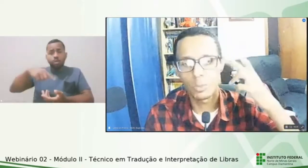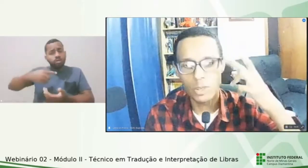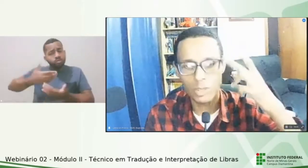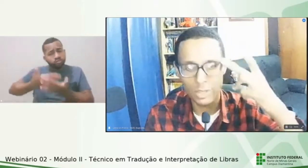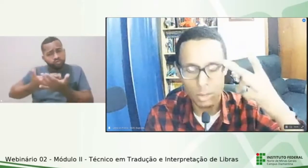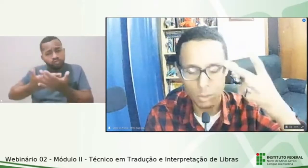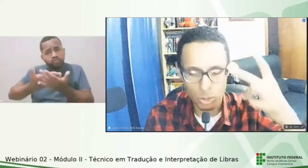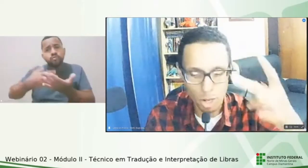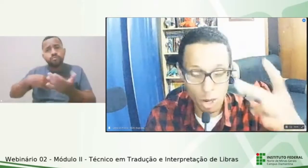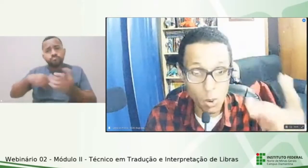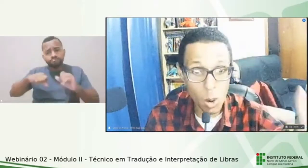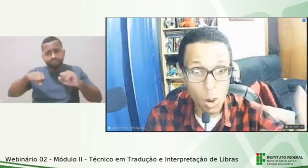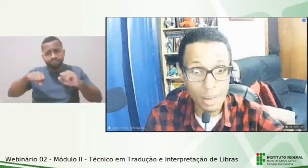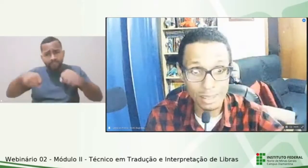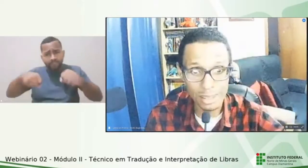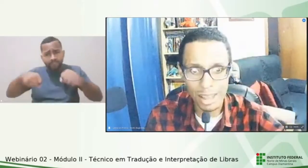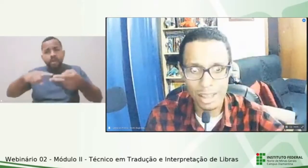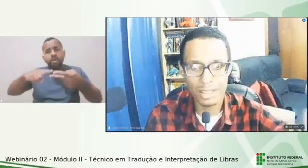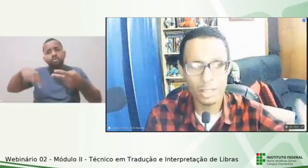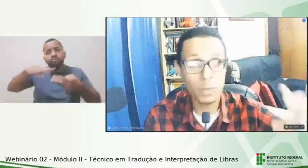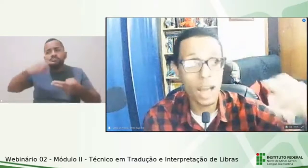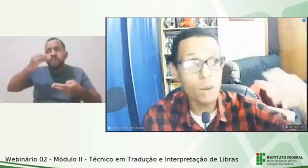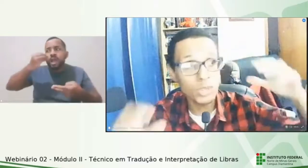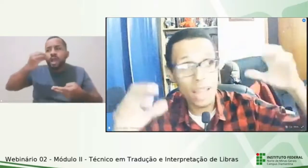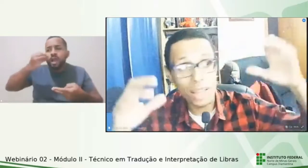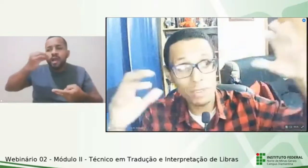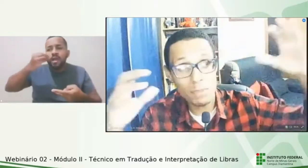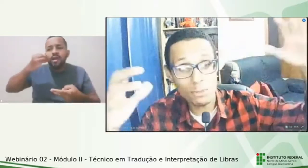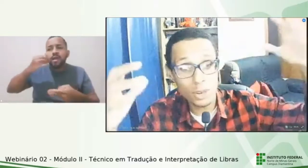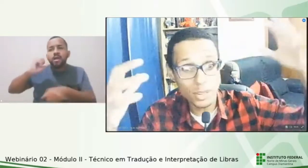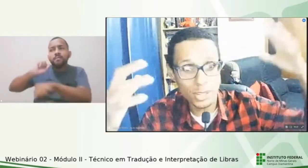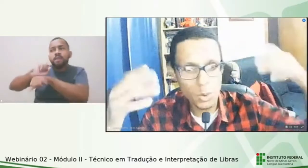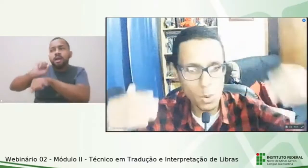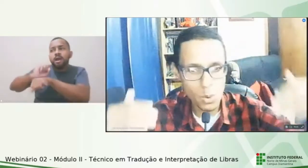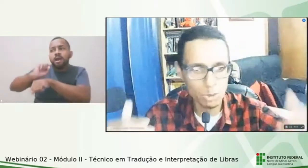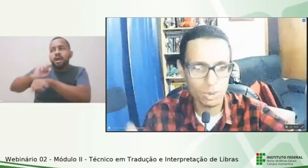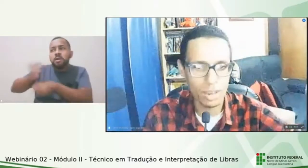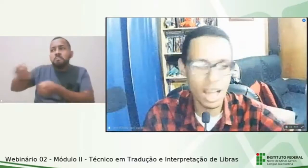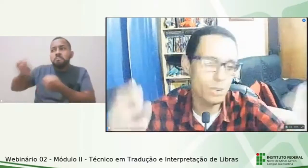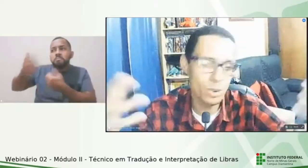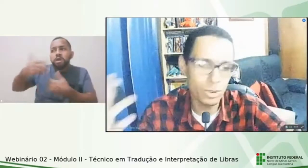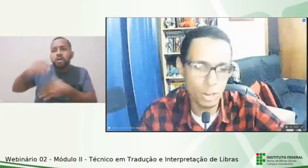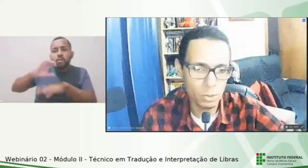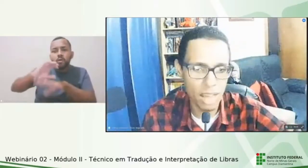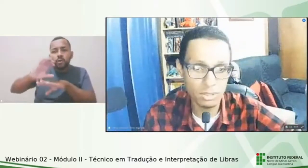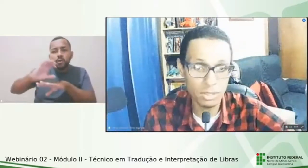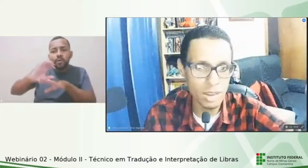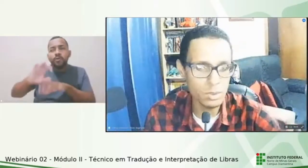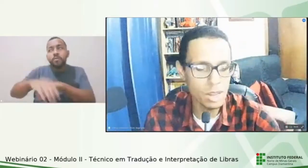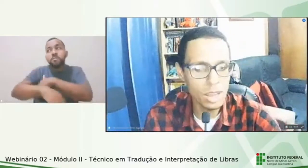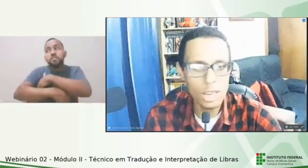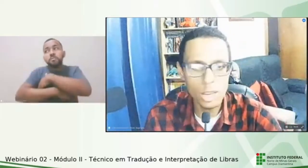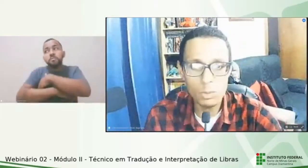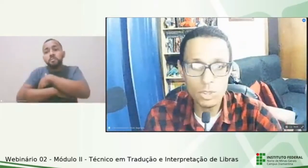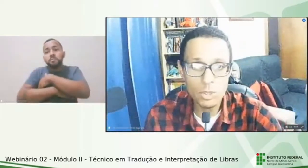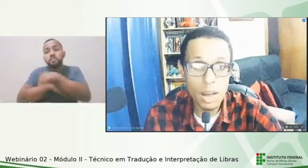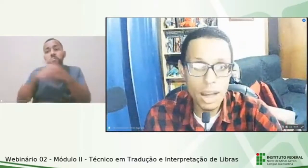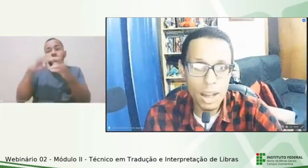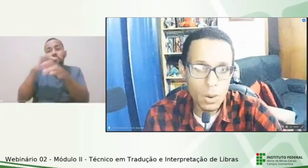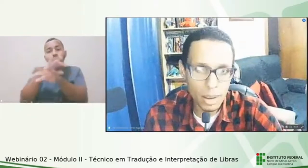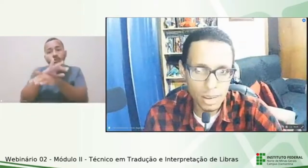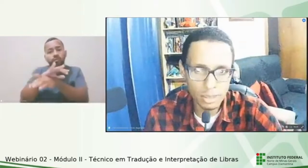nós precisamos correr atrás, né? Esperar, o Estado vai me fornecer um curso, ah, vou cruzar os braços. Não, eu